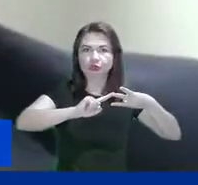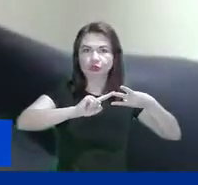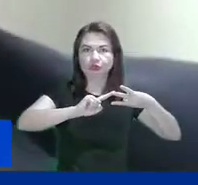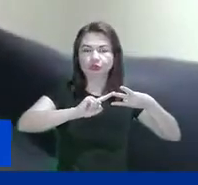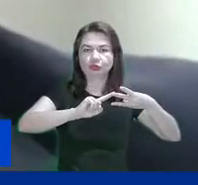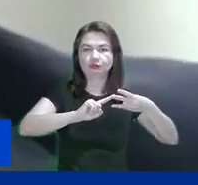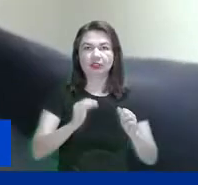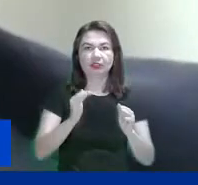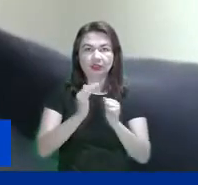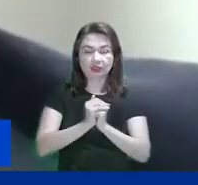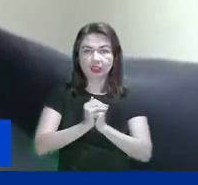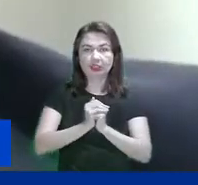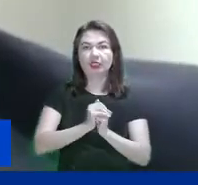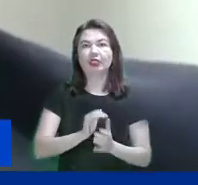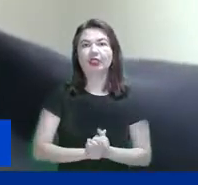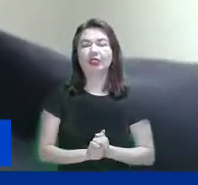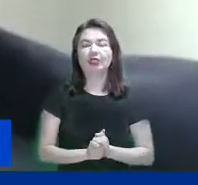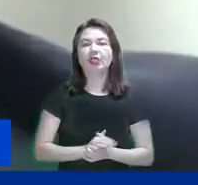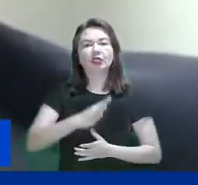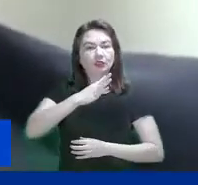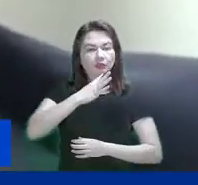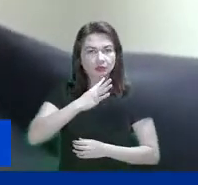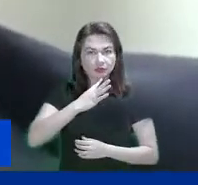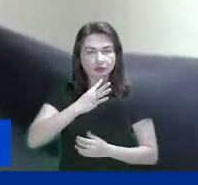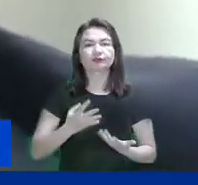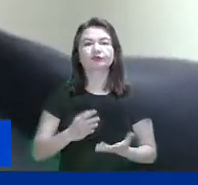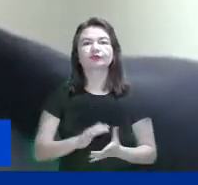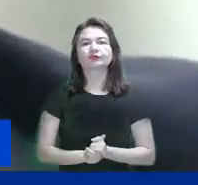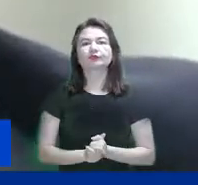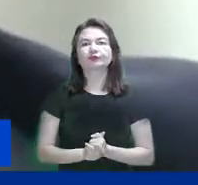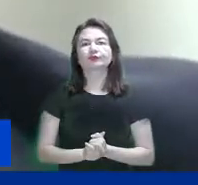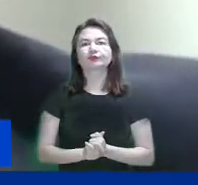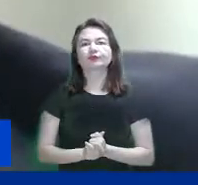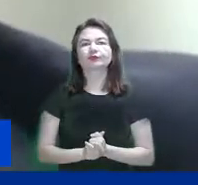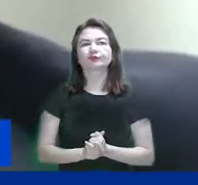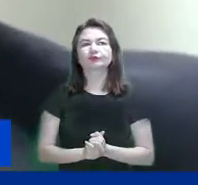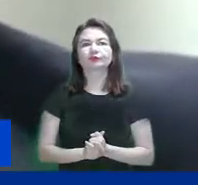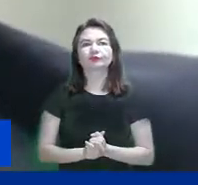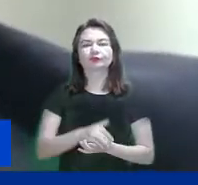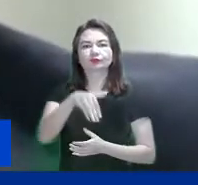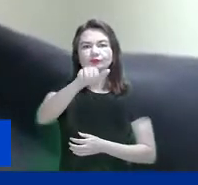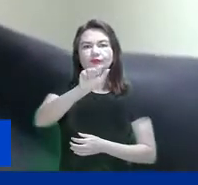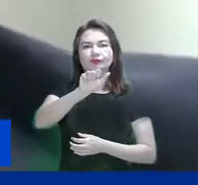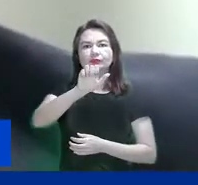TRE da Amapá, a unanimidade, conheceu e, no mérito,